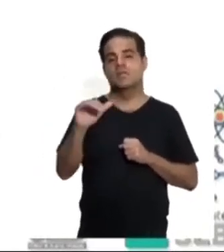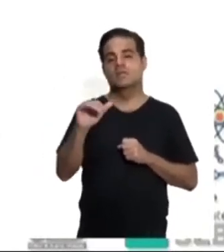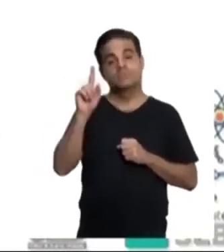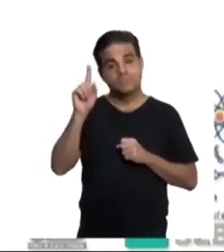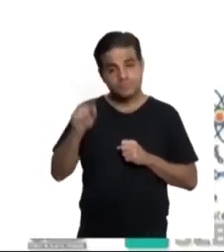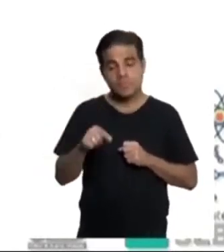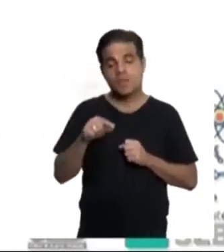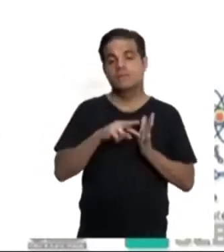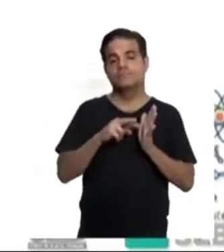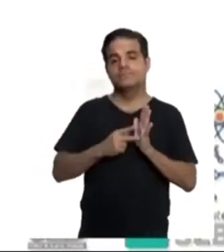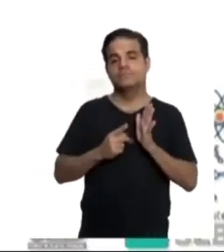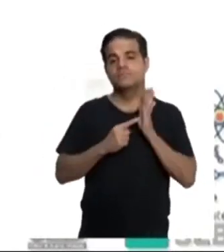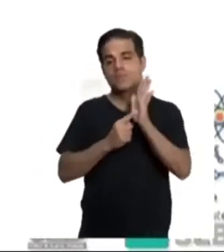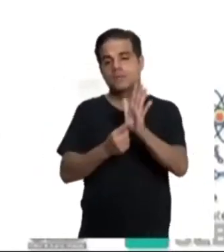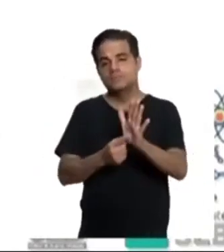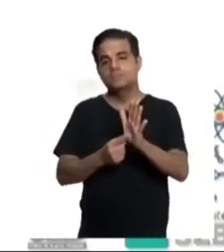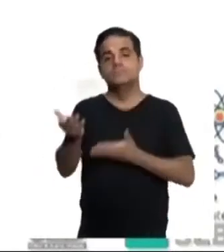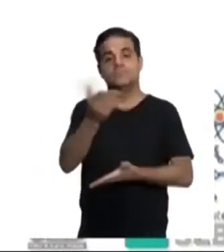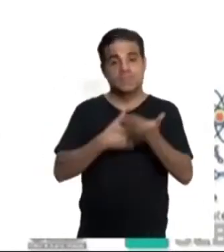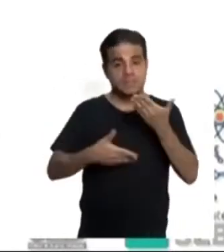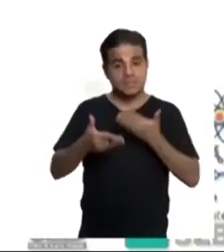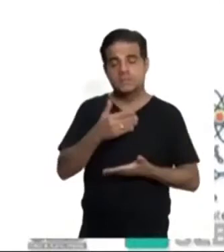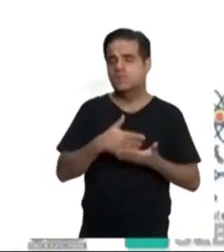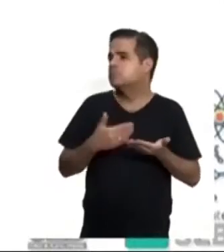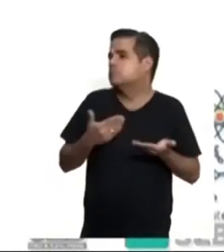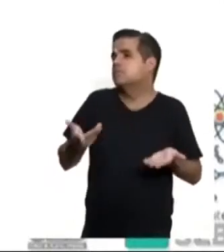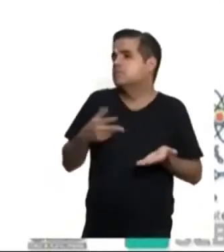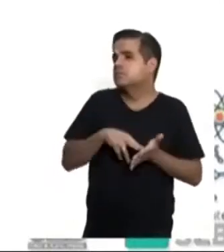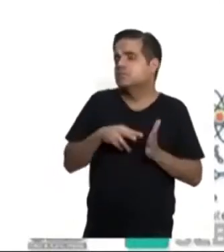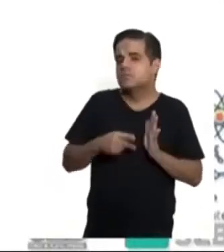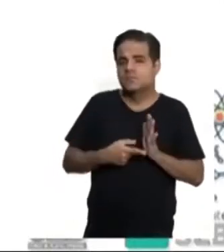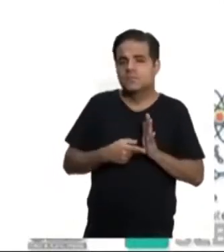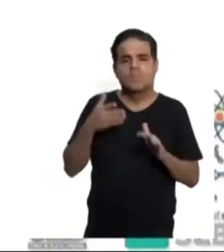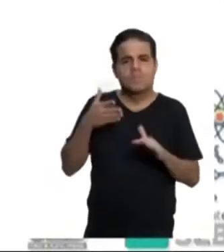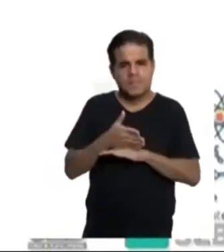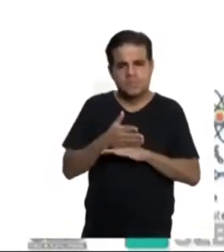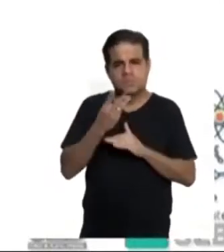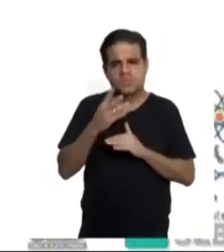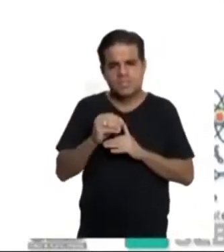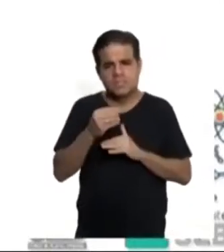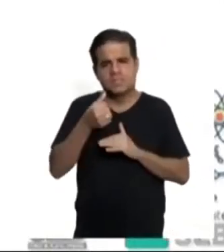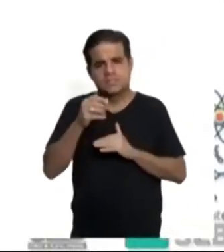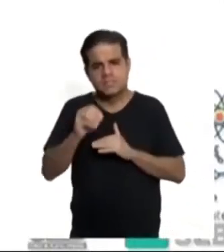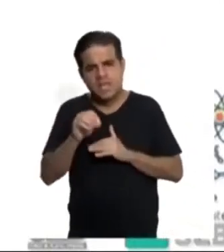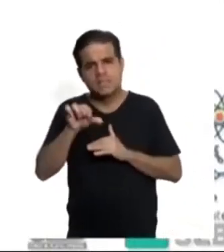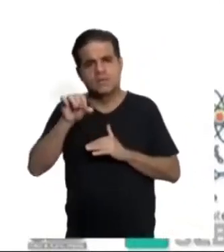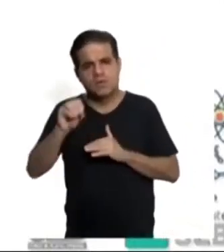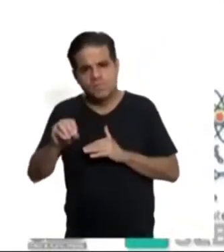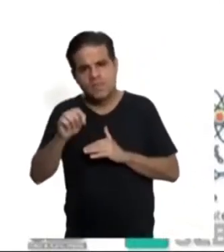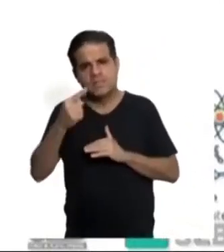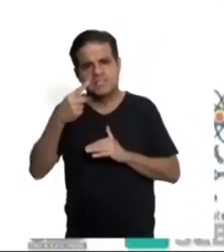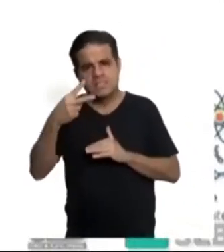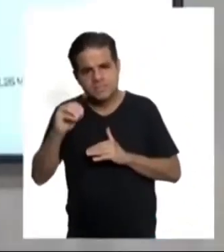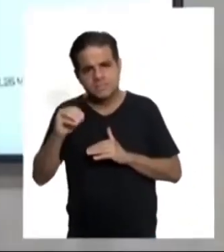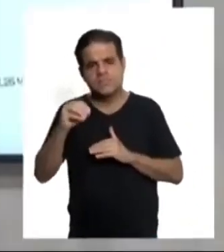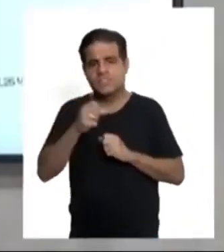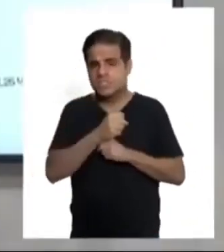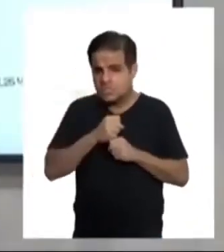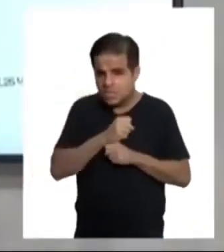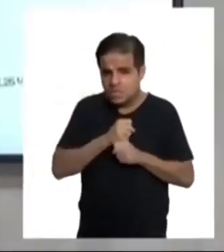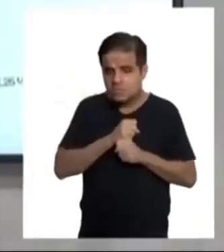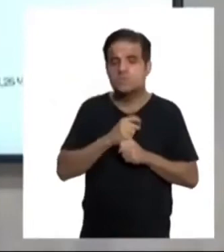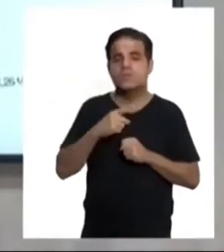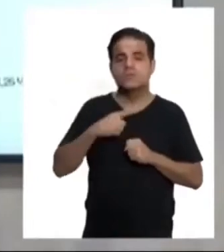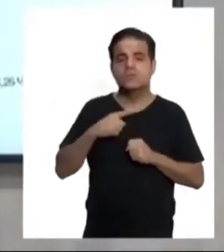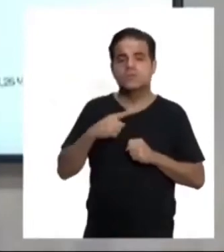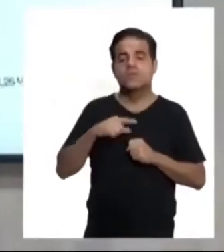que serve essa relação. DEPS quer dizer, então, passou 30, 60, 90, 120 anos. Eu ainda